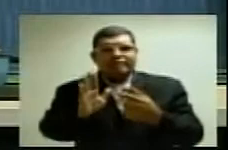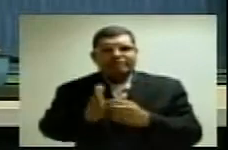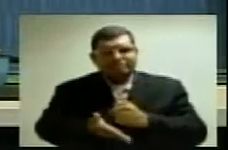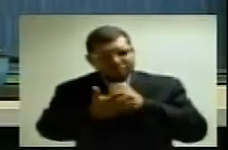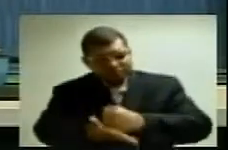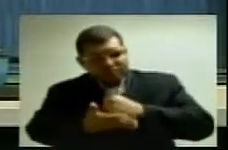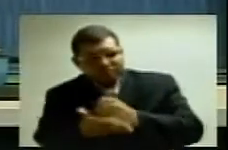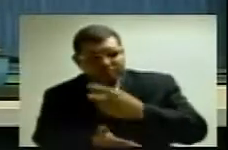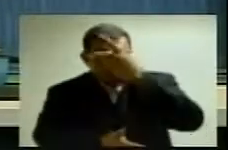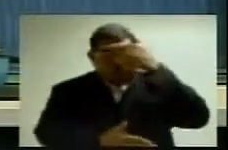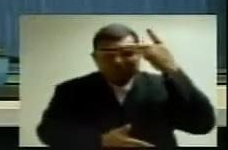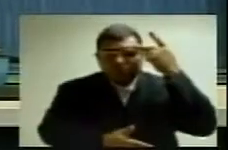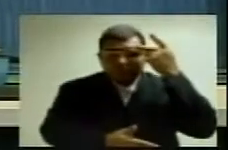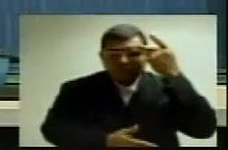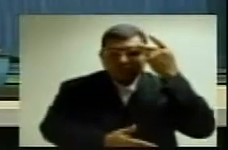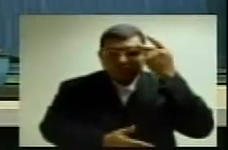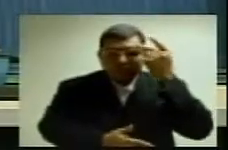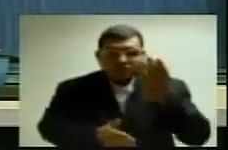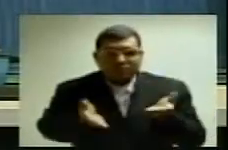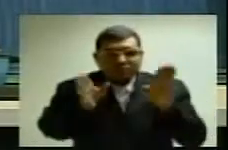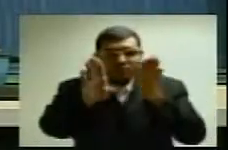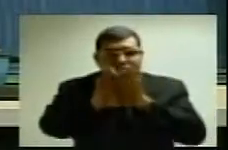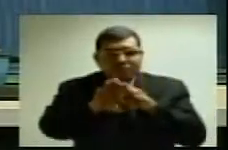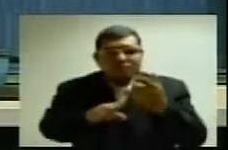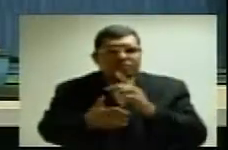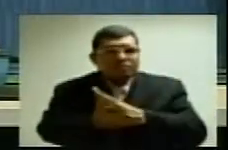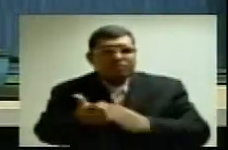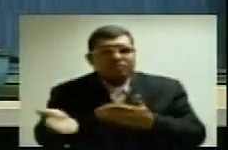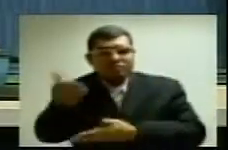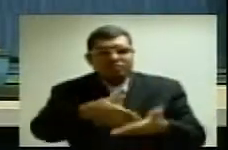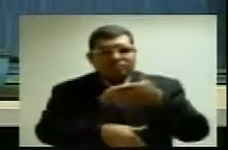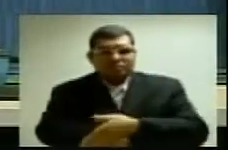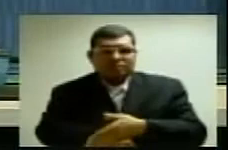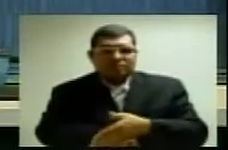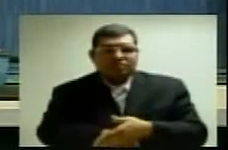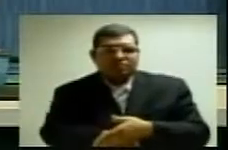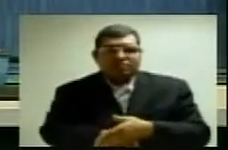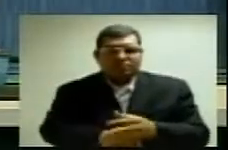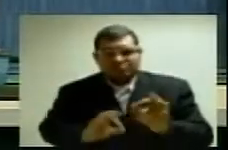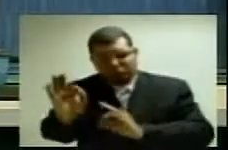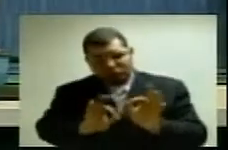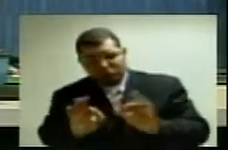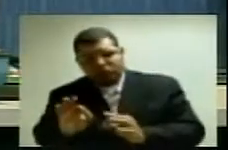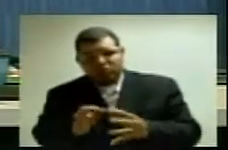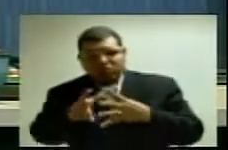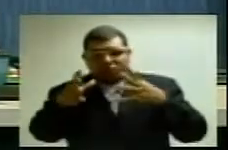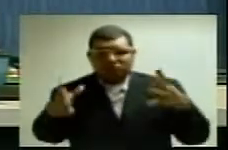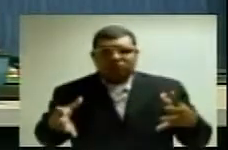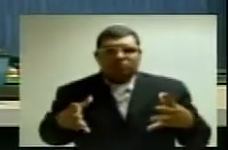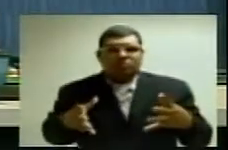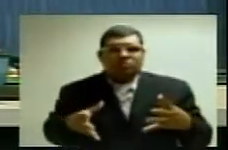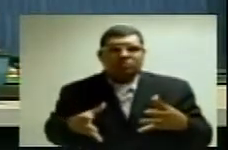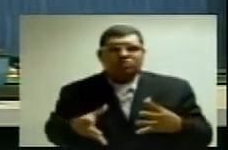ser solidário ao povo, acoberta se não participa de uma organização